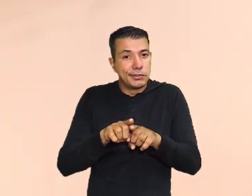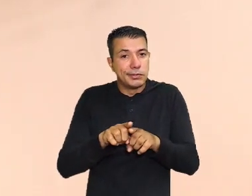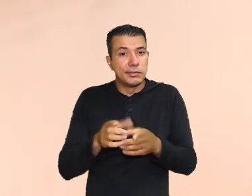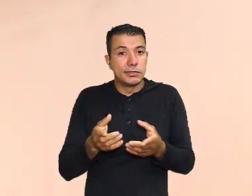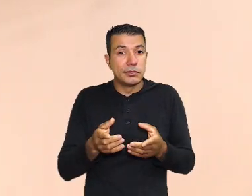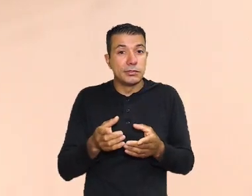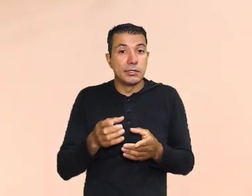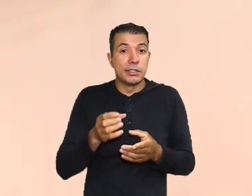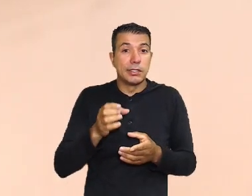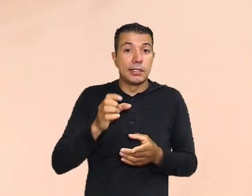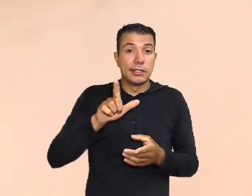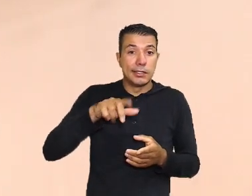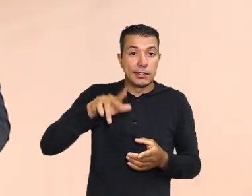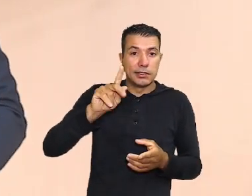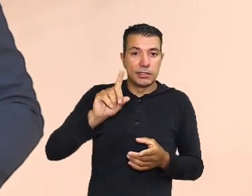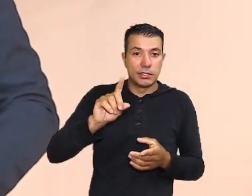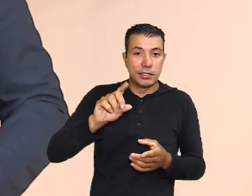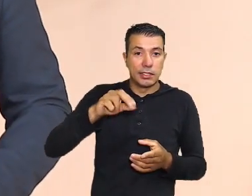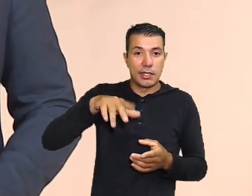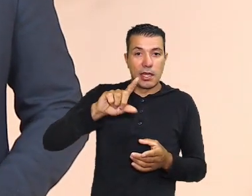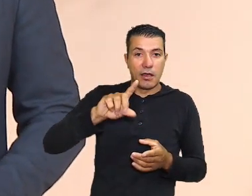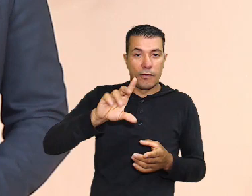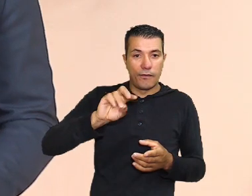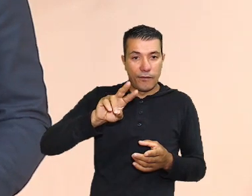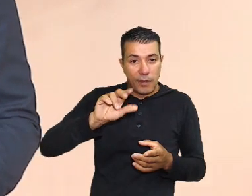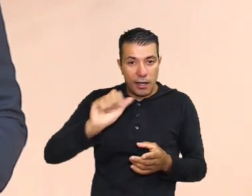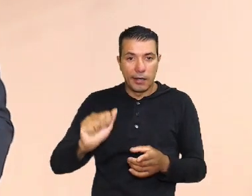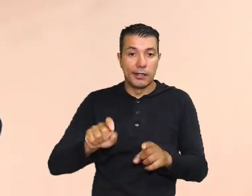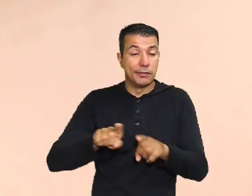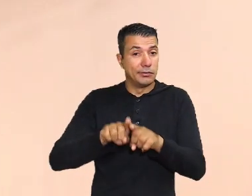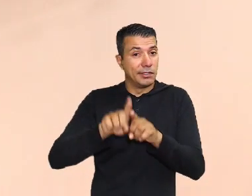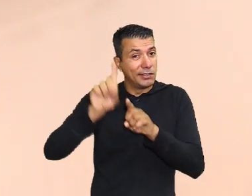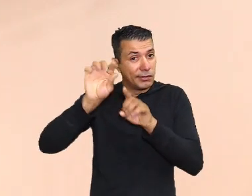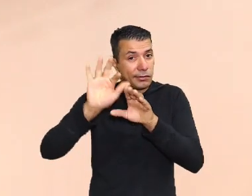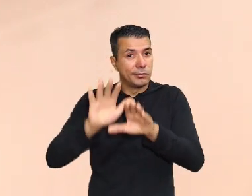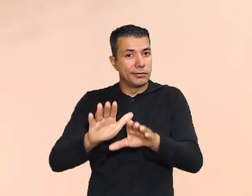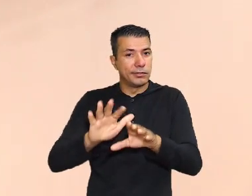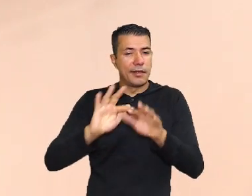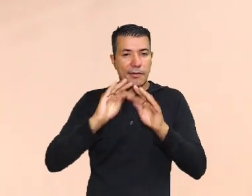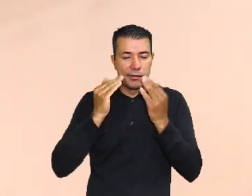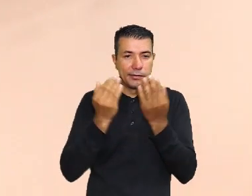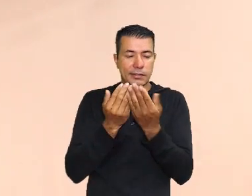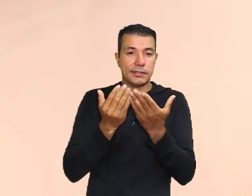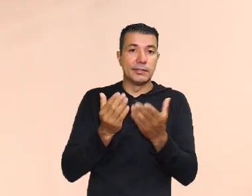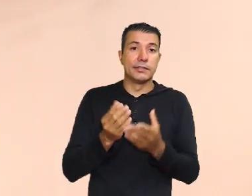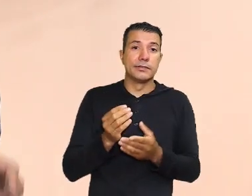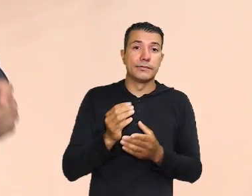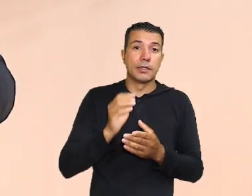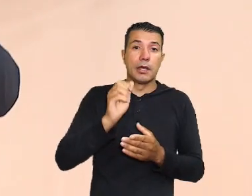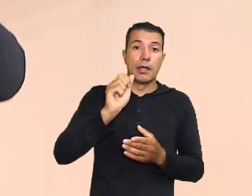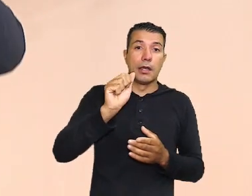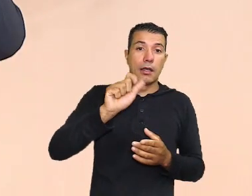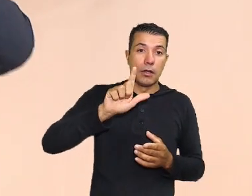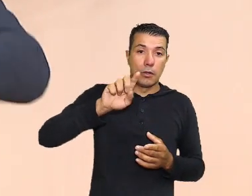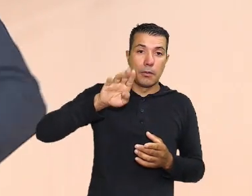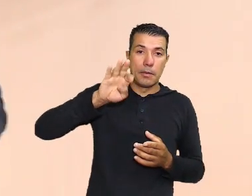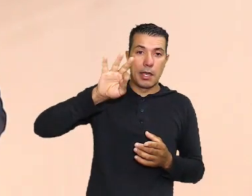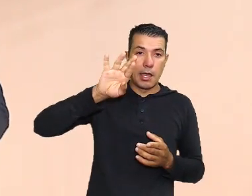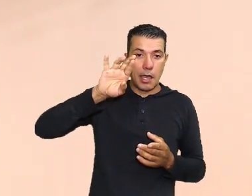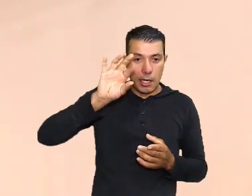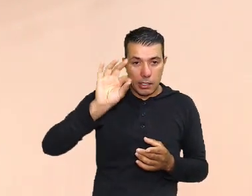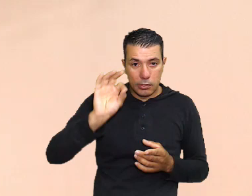Lindy Santos, é a Lindy Nalva, Deus te abençoe, também junto de sua família. Alberto Kendi